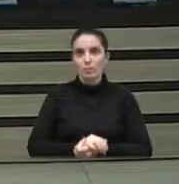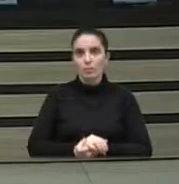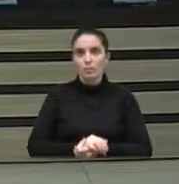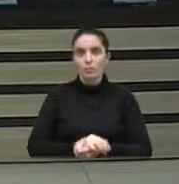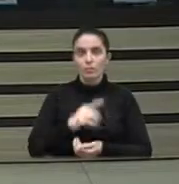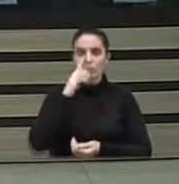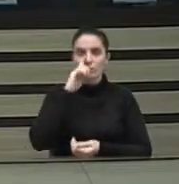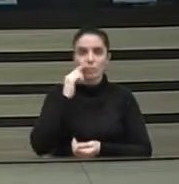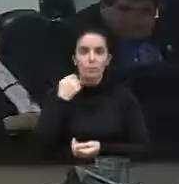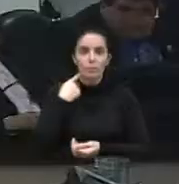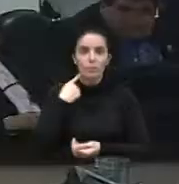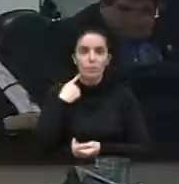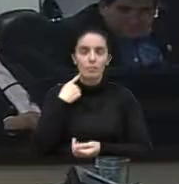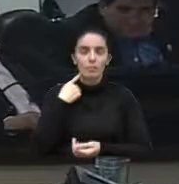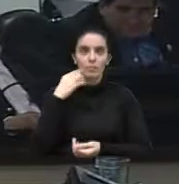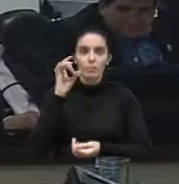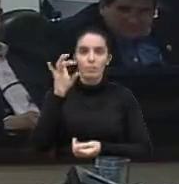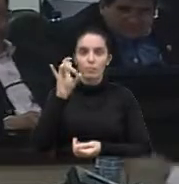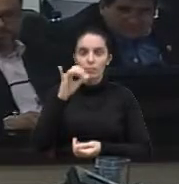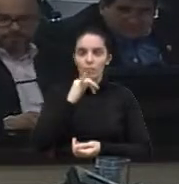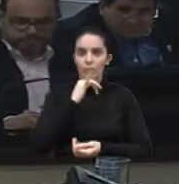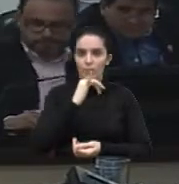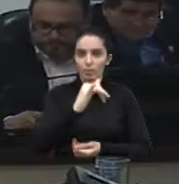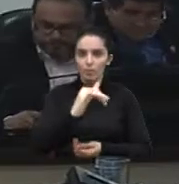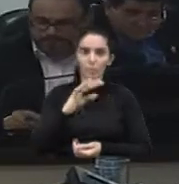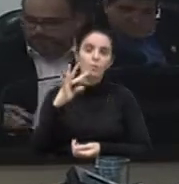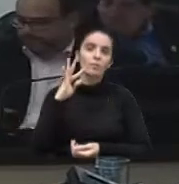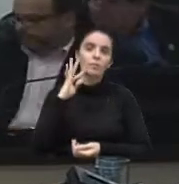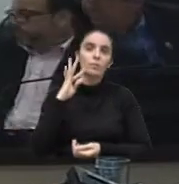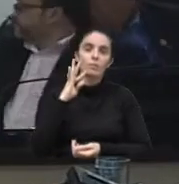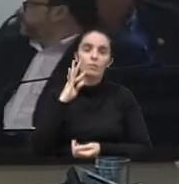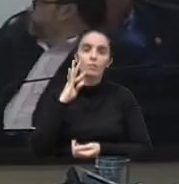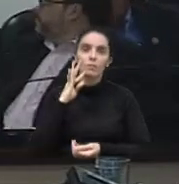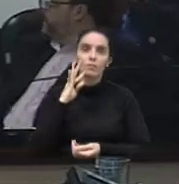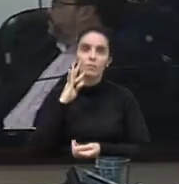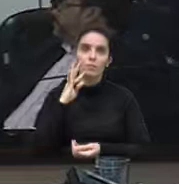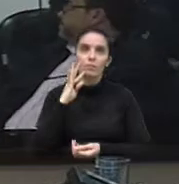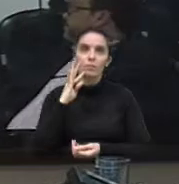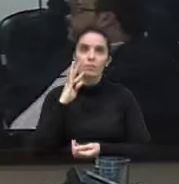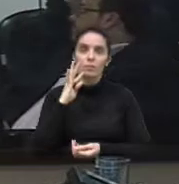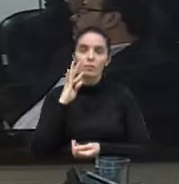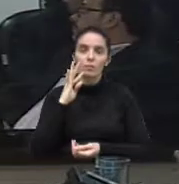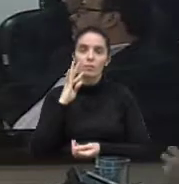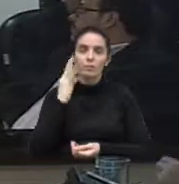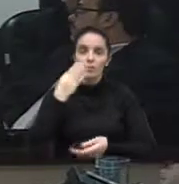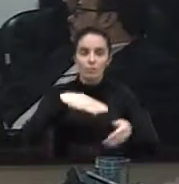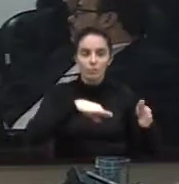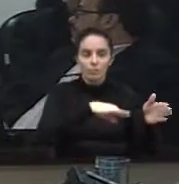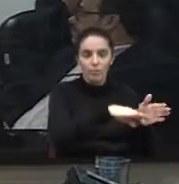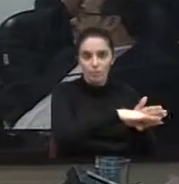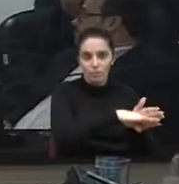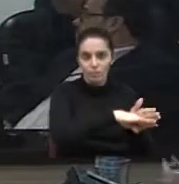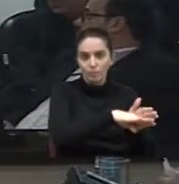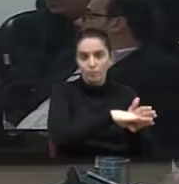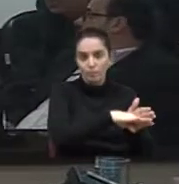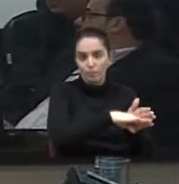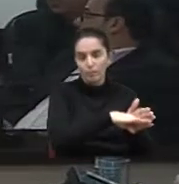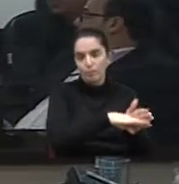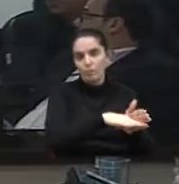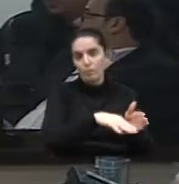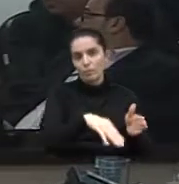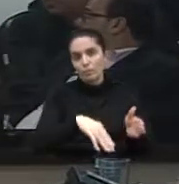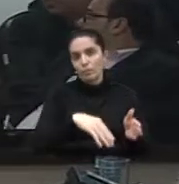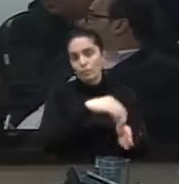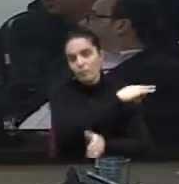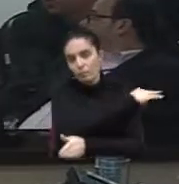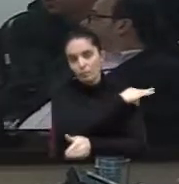Newton Santos. Só para comunicar que nesta quarta-feira eu vou até o gabinete do prefeito, o vereador Dr.